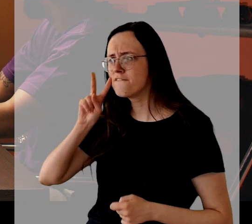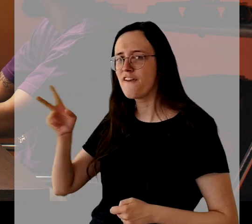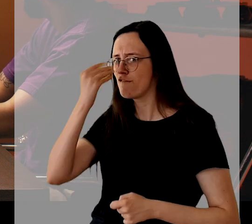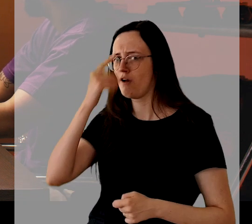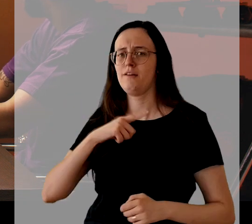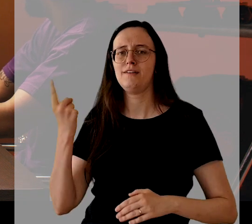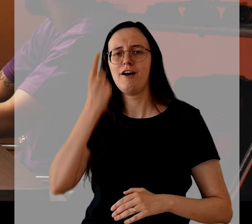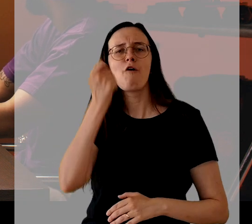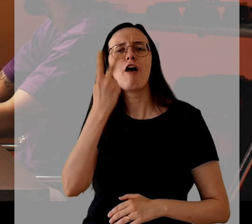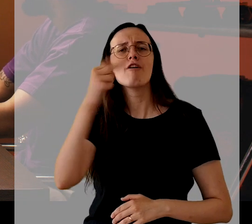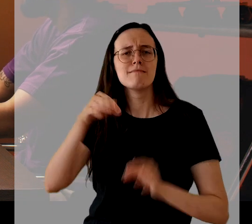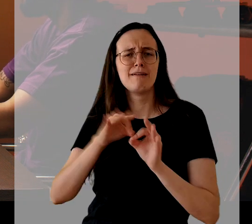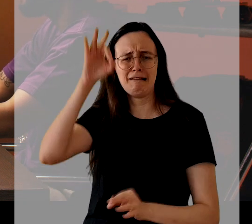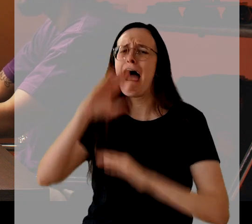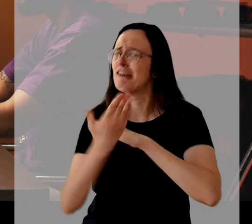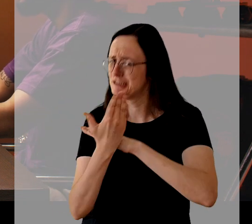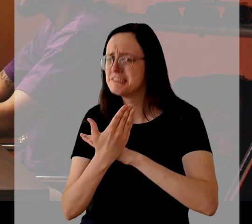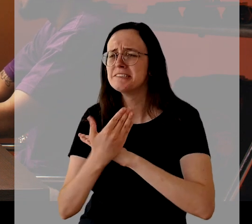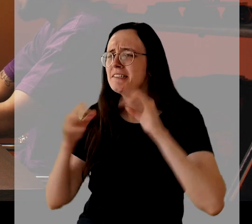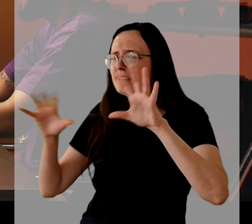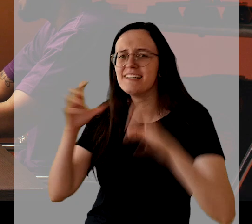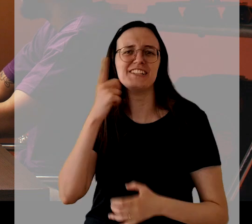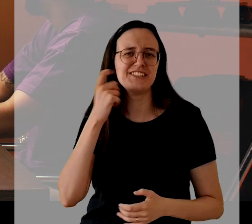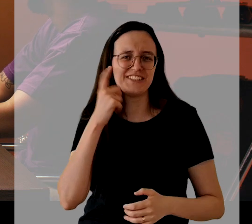Vocês podem ver pela foto que ele tem quase 2 metros de altura, isso ajuda